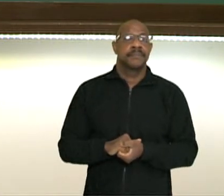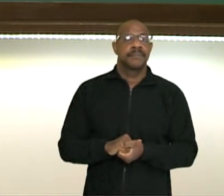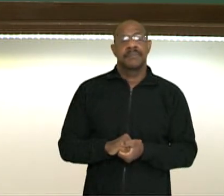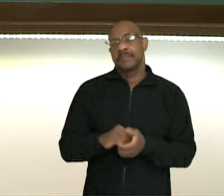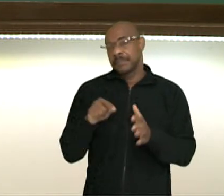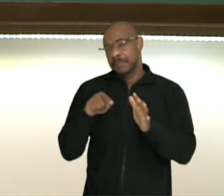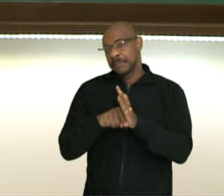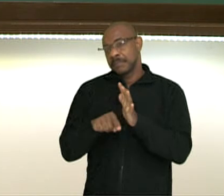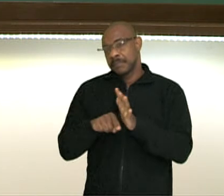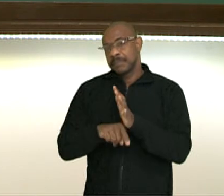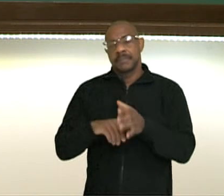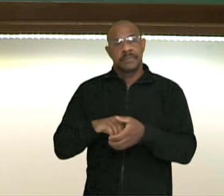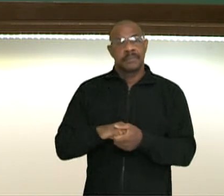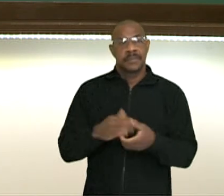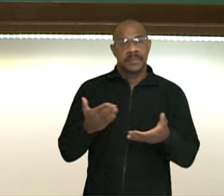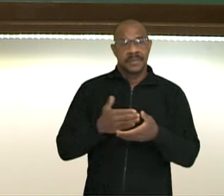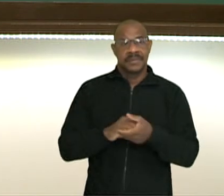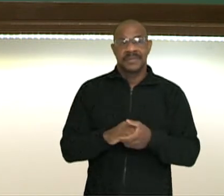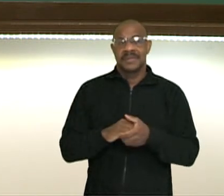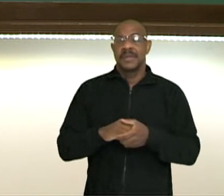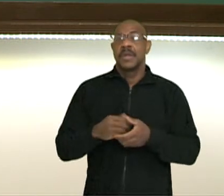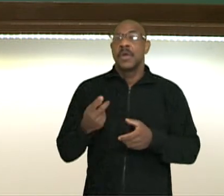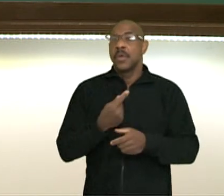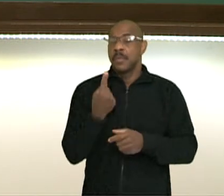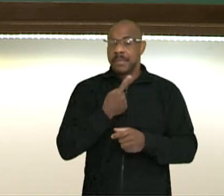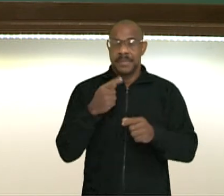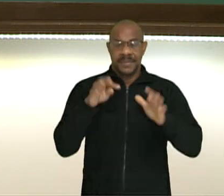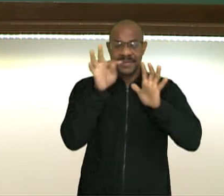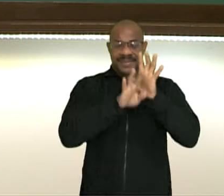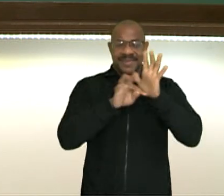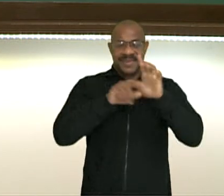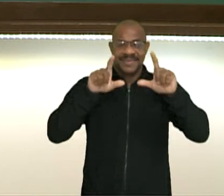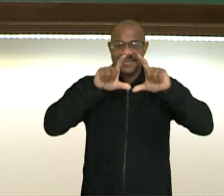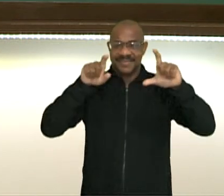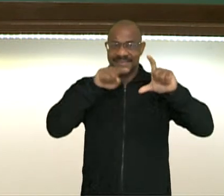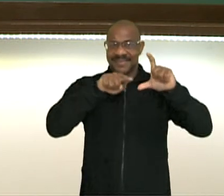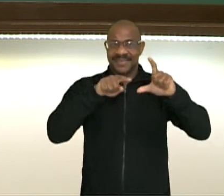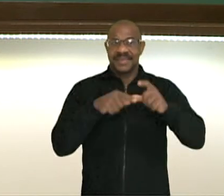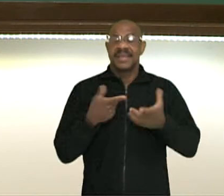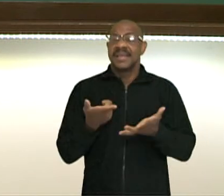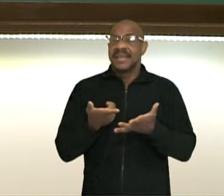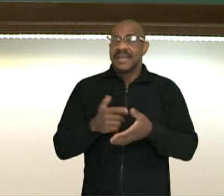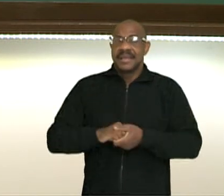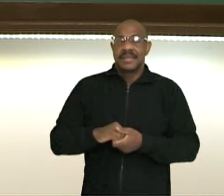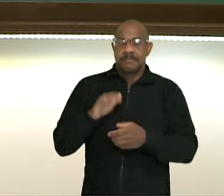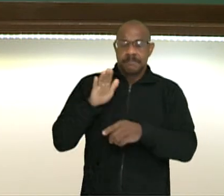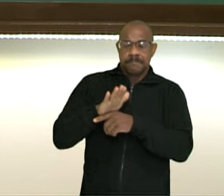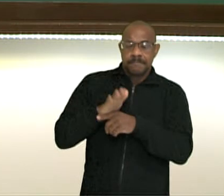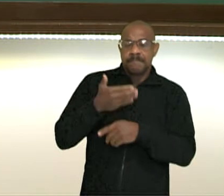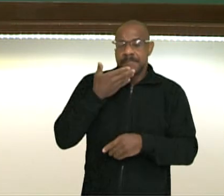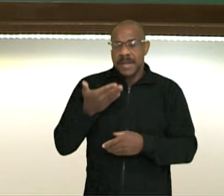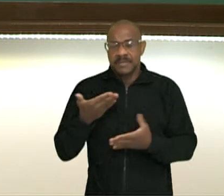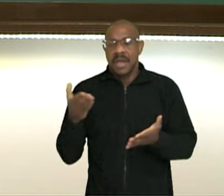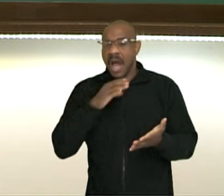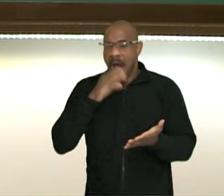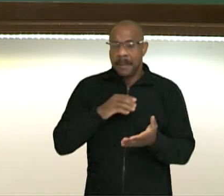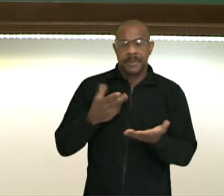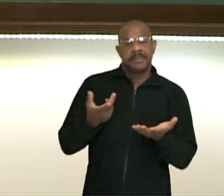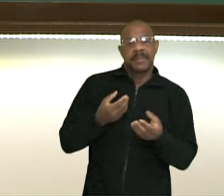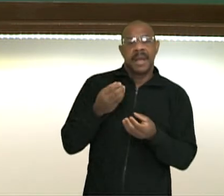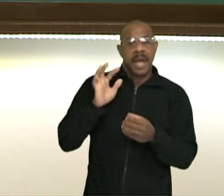te perguntei, com base no primeiro parágrafo, em que o articulista defende a adoção de medidas urgentes para o enfrentamento da